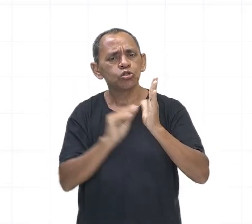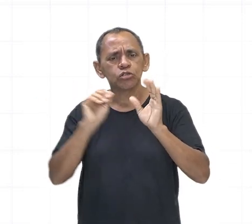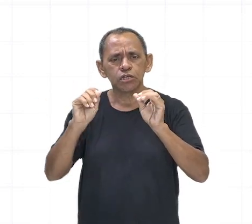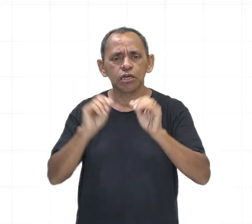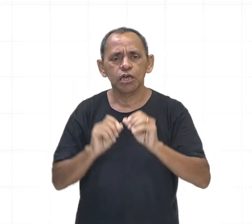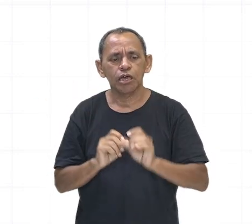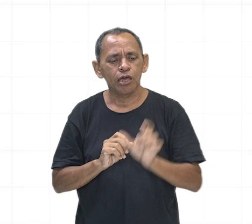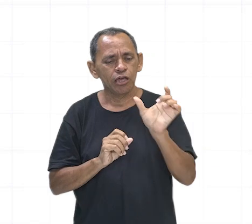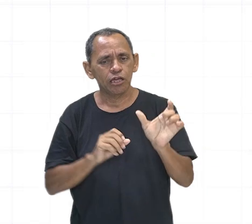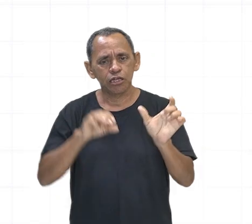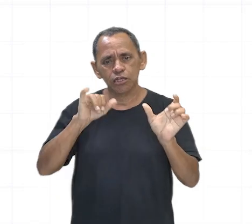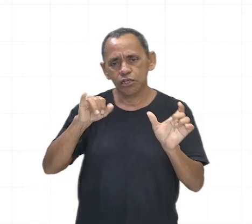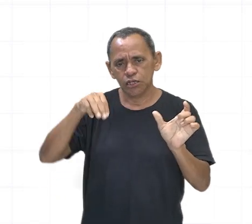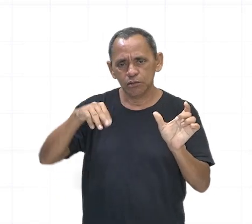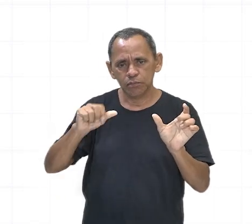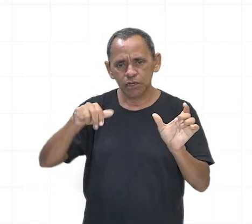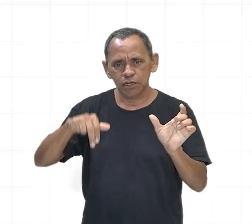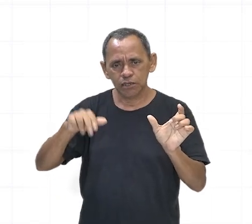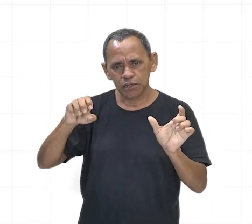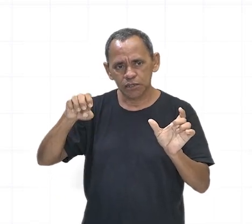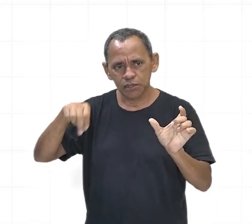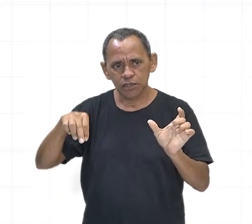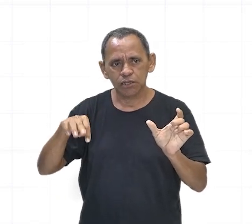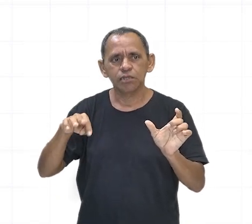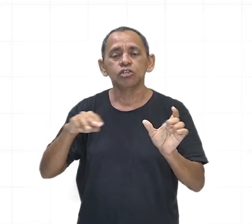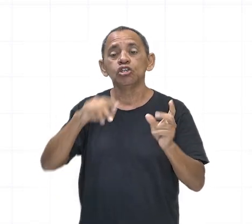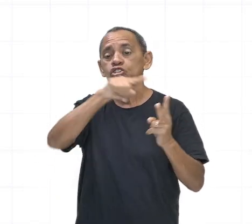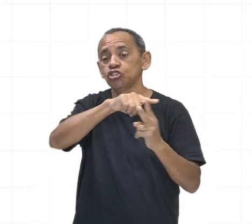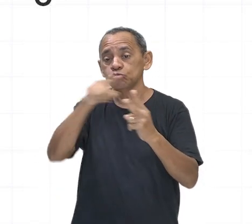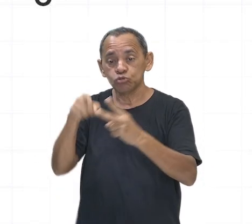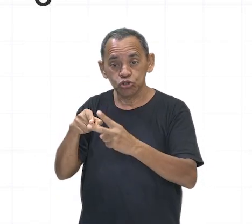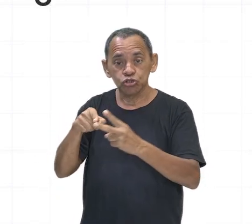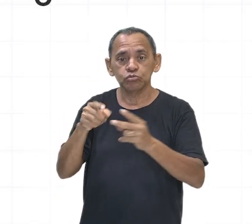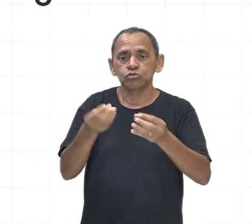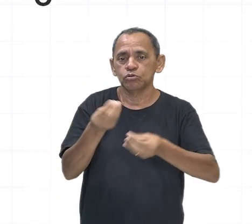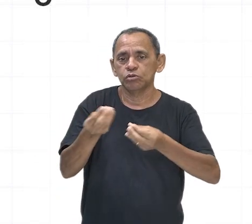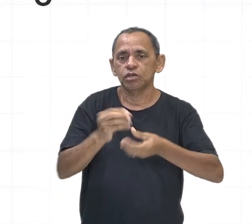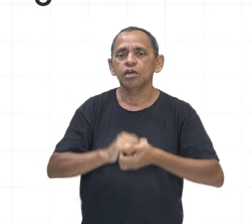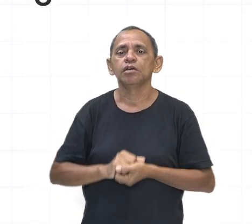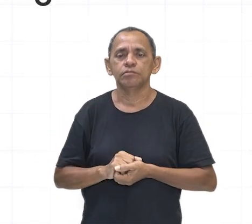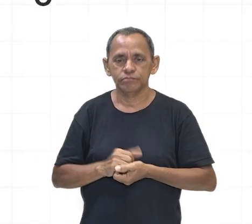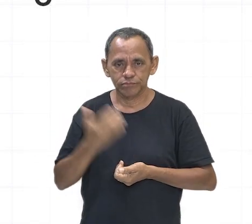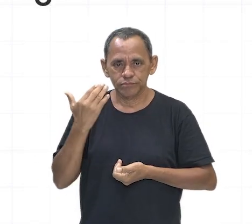E queremos juntos refletir os seguintes detalhamentos desse objeto.